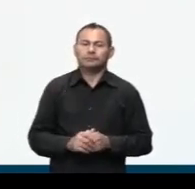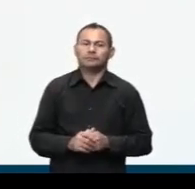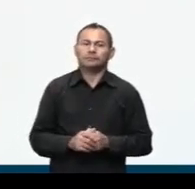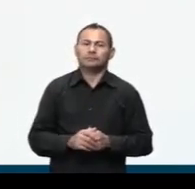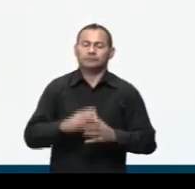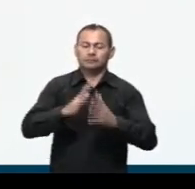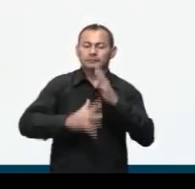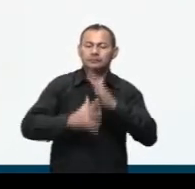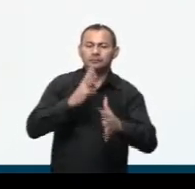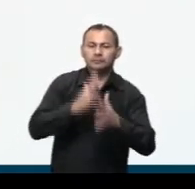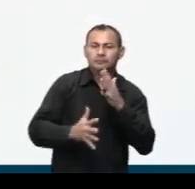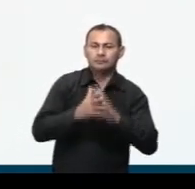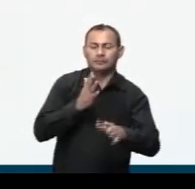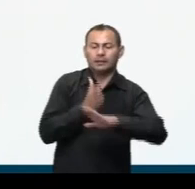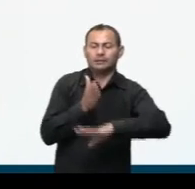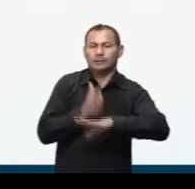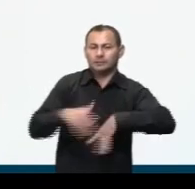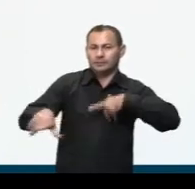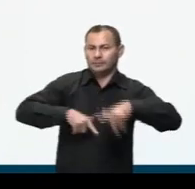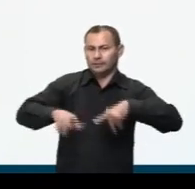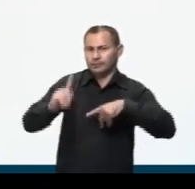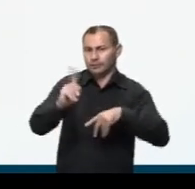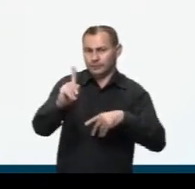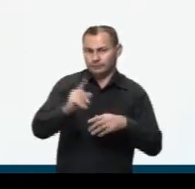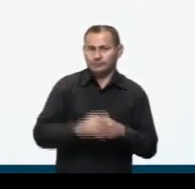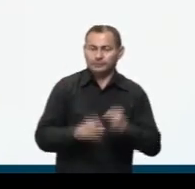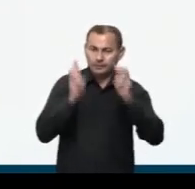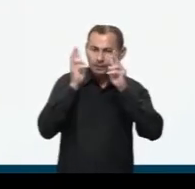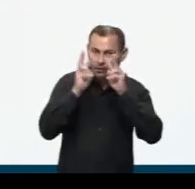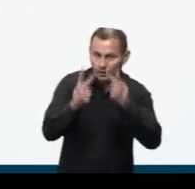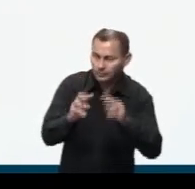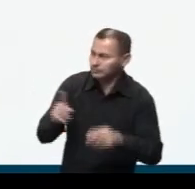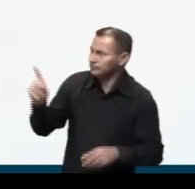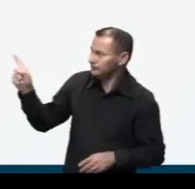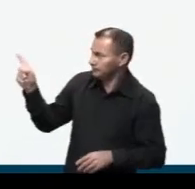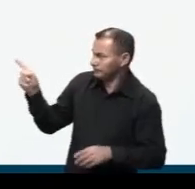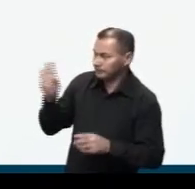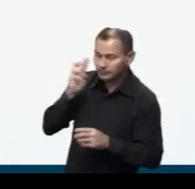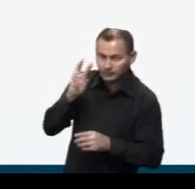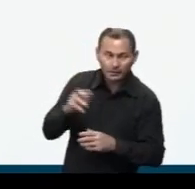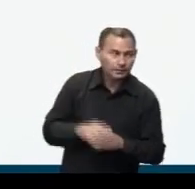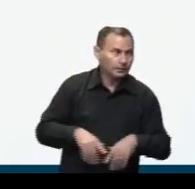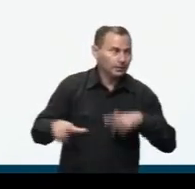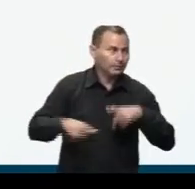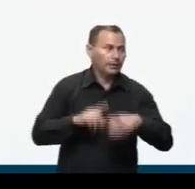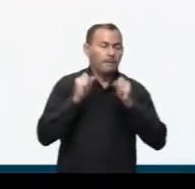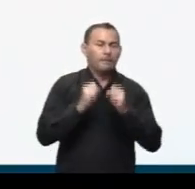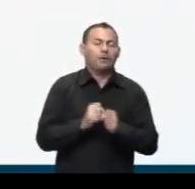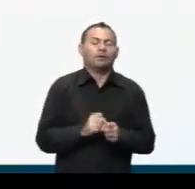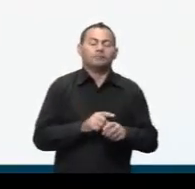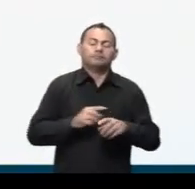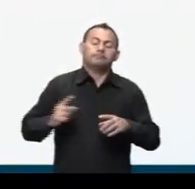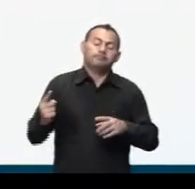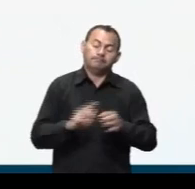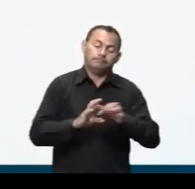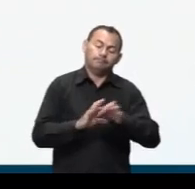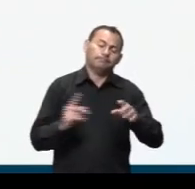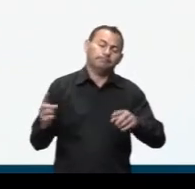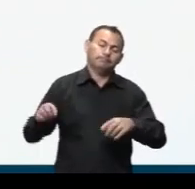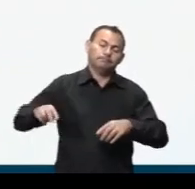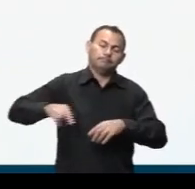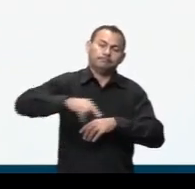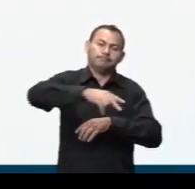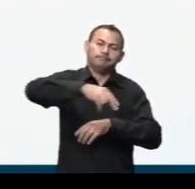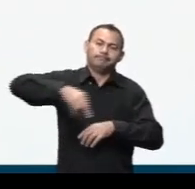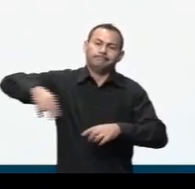né, atrapalhando o acesso dos trabalhadores. Olha lá, viu? O trabalhador ele pode transitar tranquilo